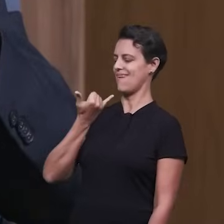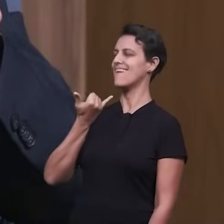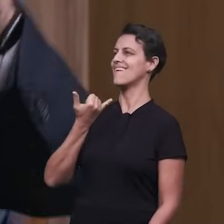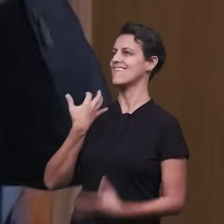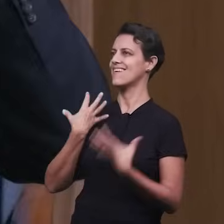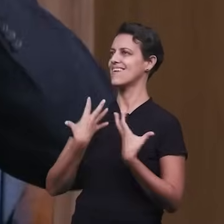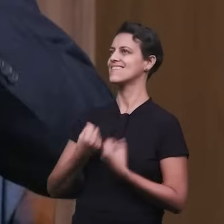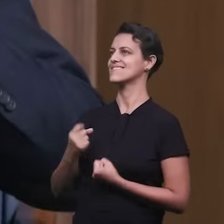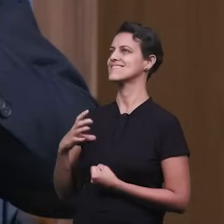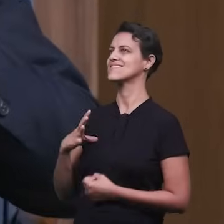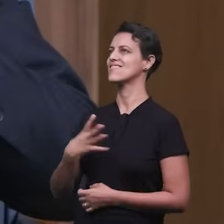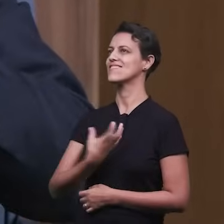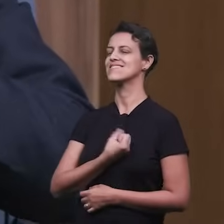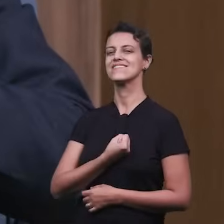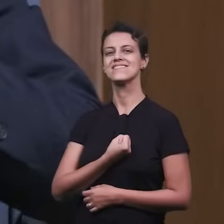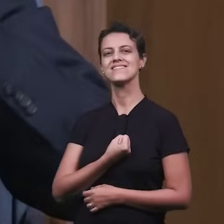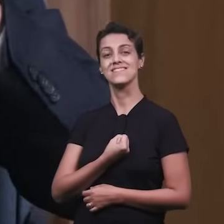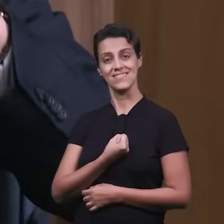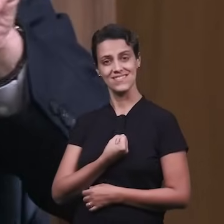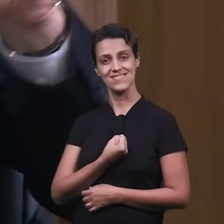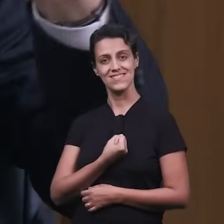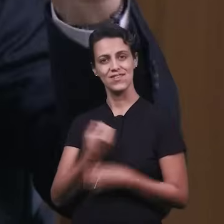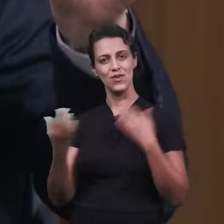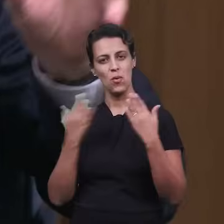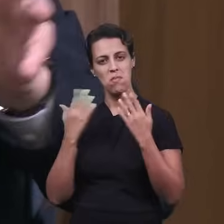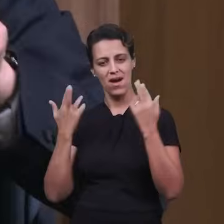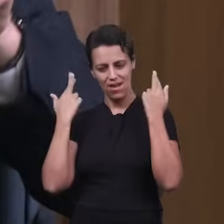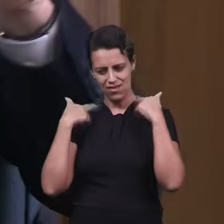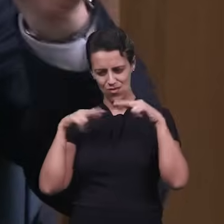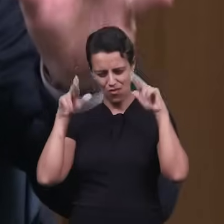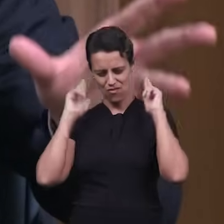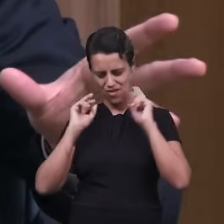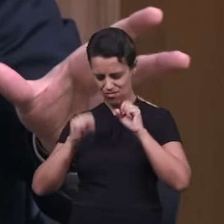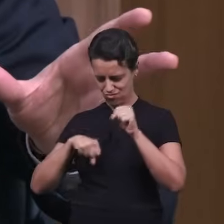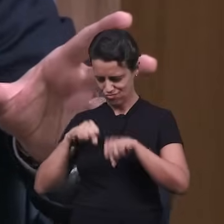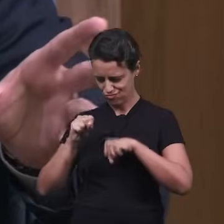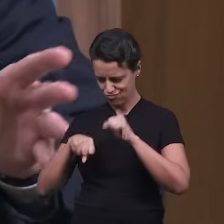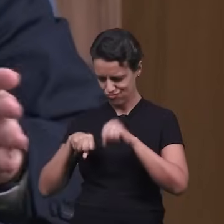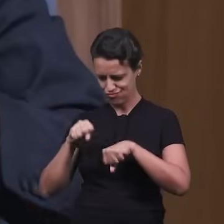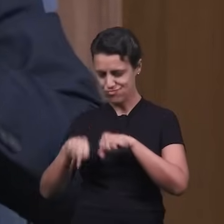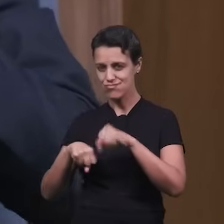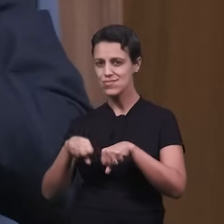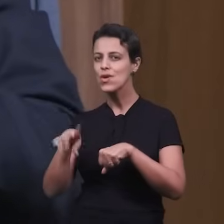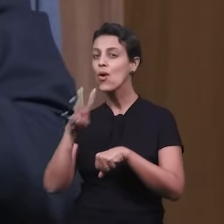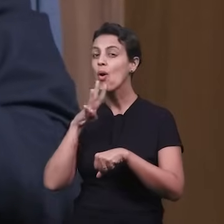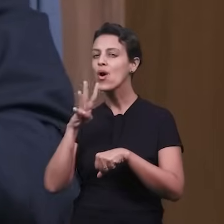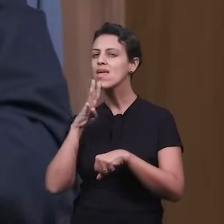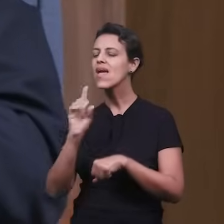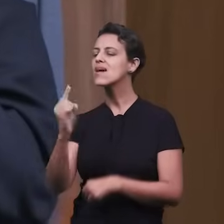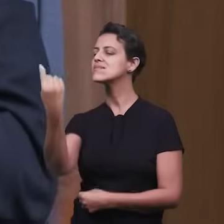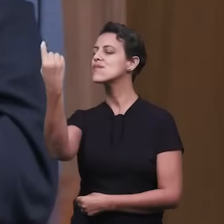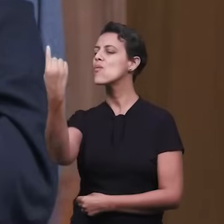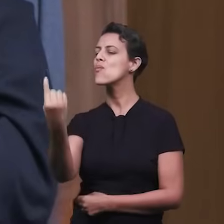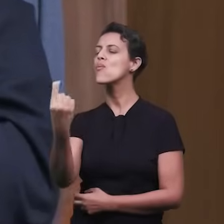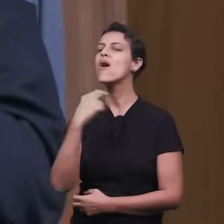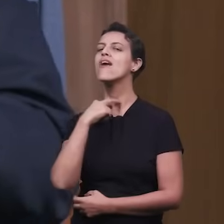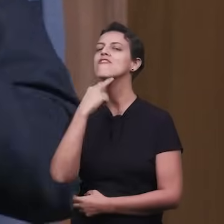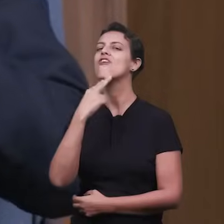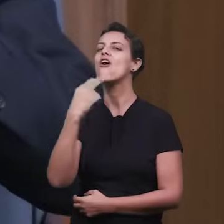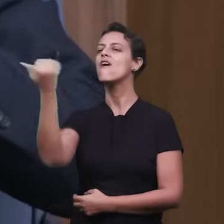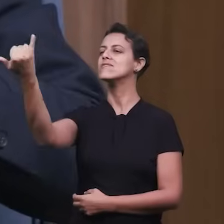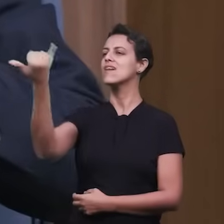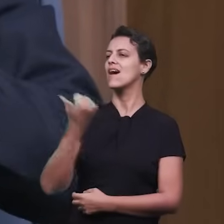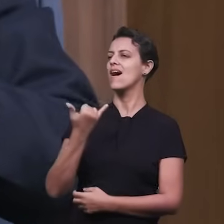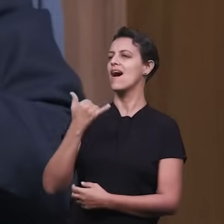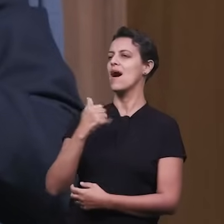salvação do homem. E as ovelhas do bom, do sumo pastor, conhecem a verdadeira